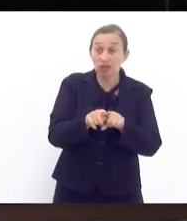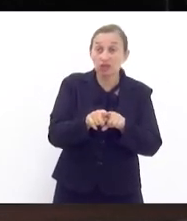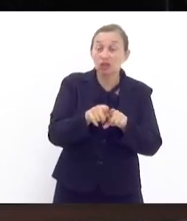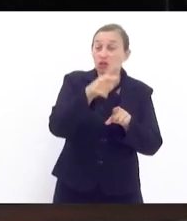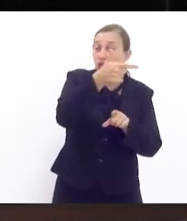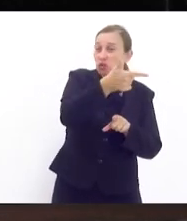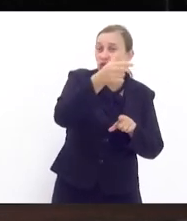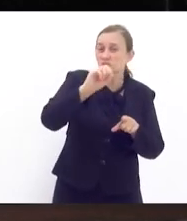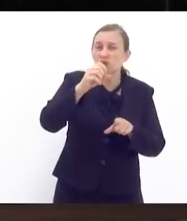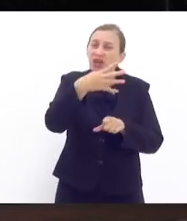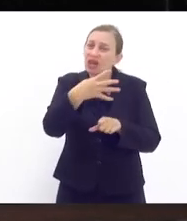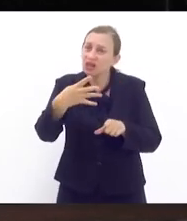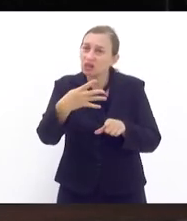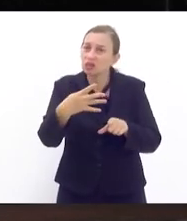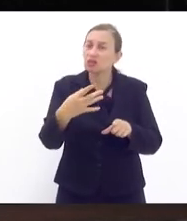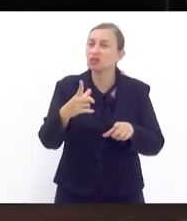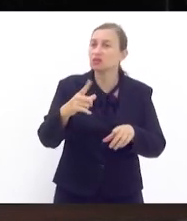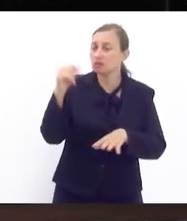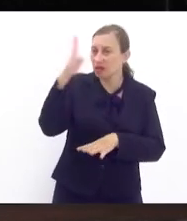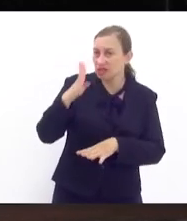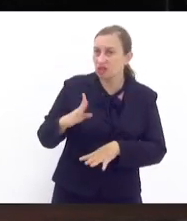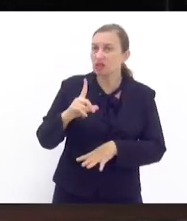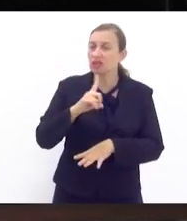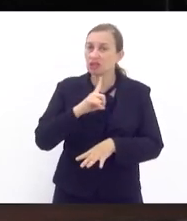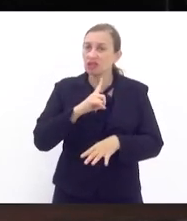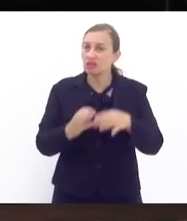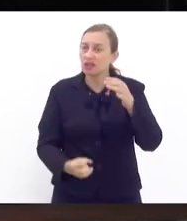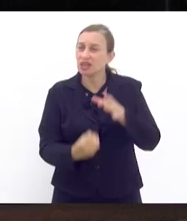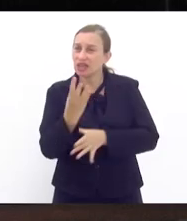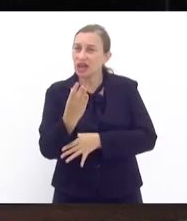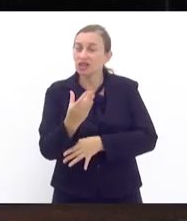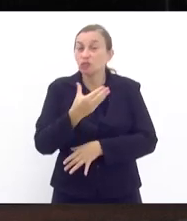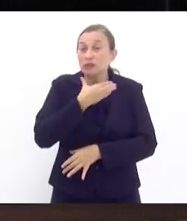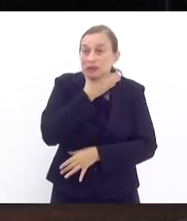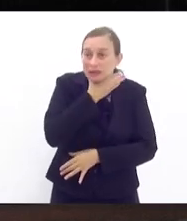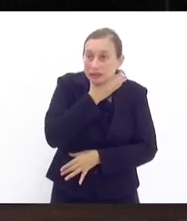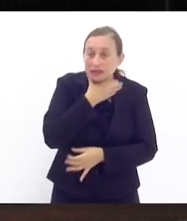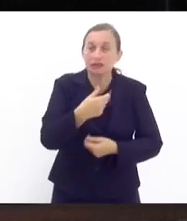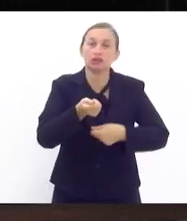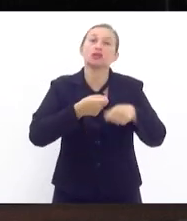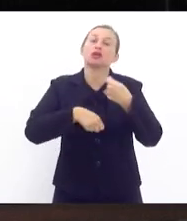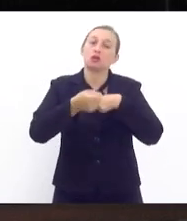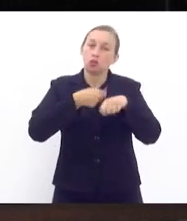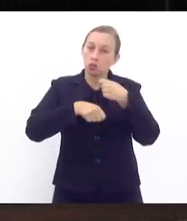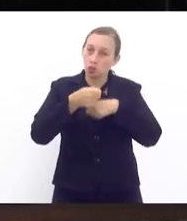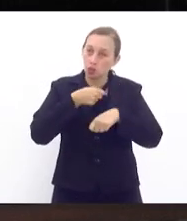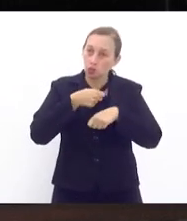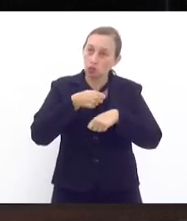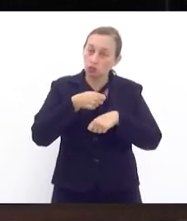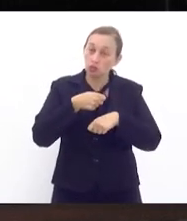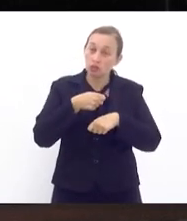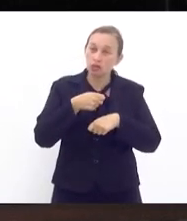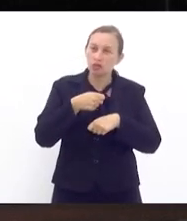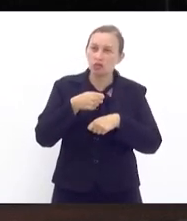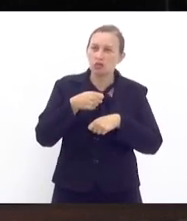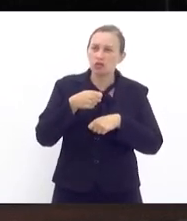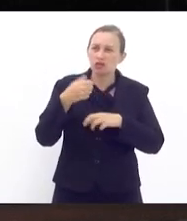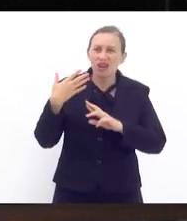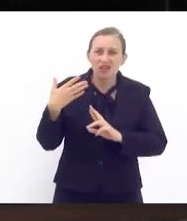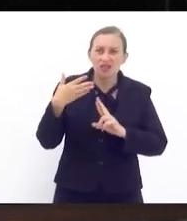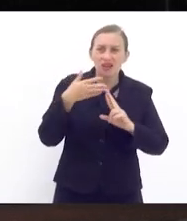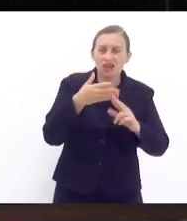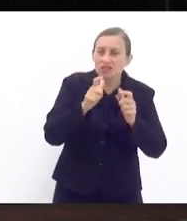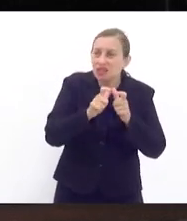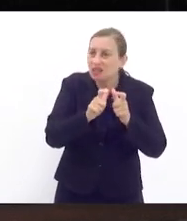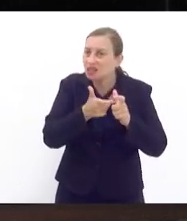Em 2014, porque o Brasil teve instalada uma crise econômica que se refletiu de um modo